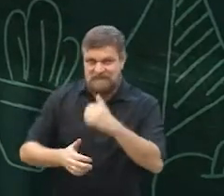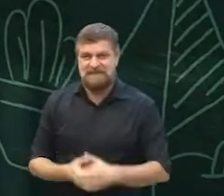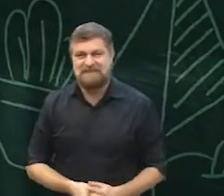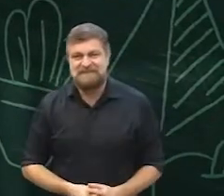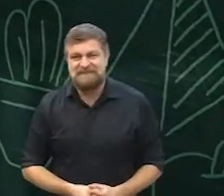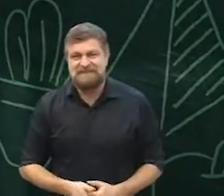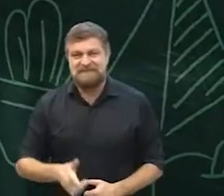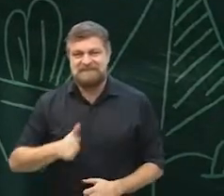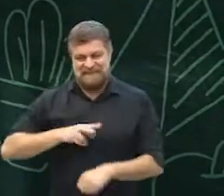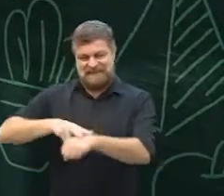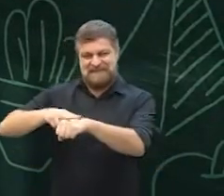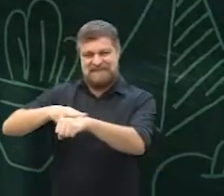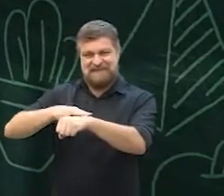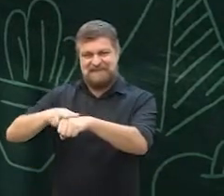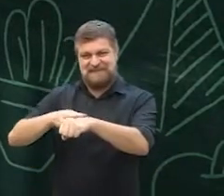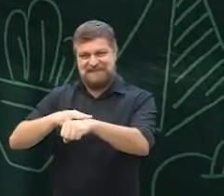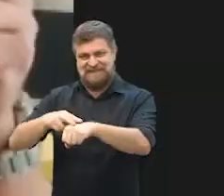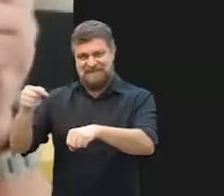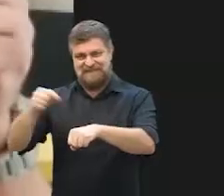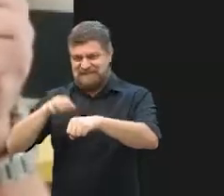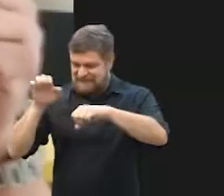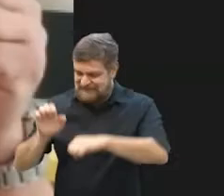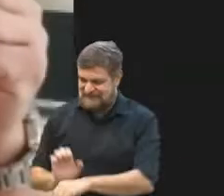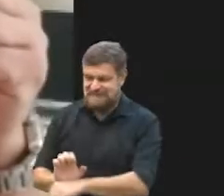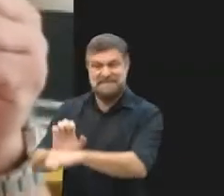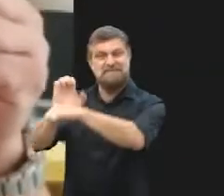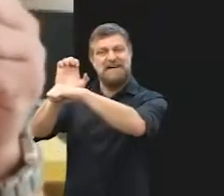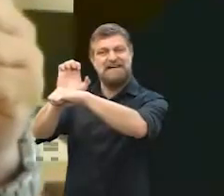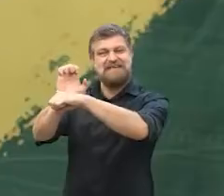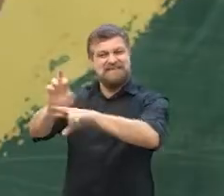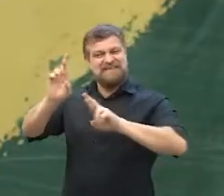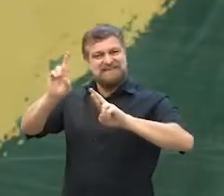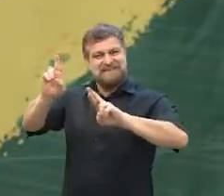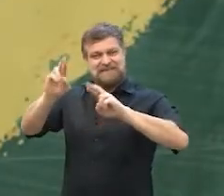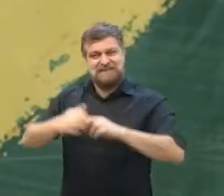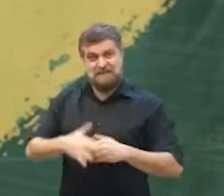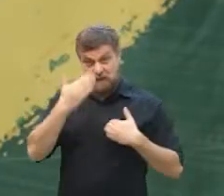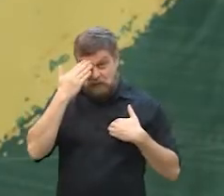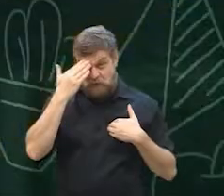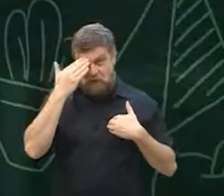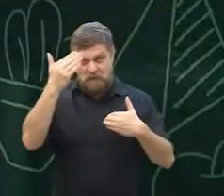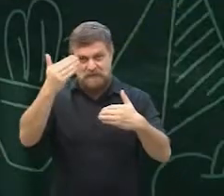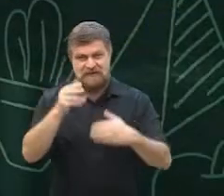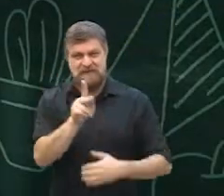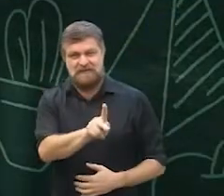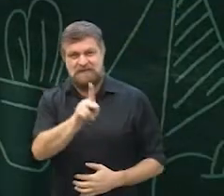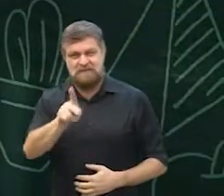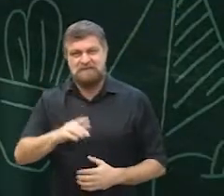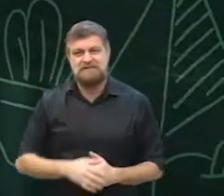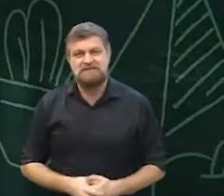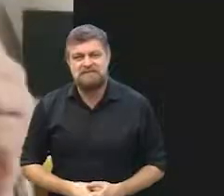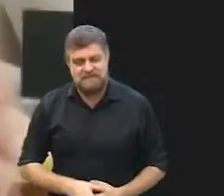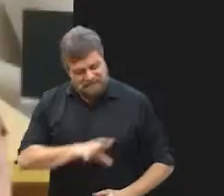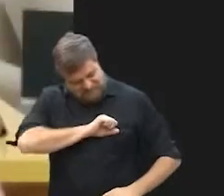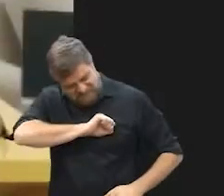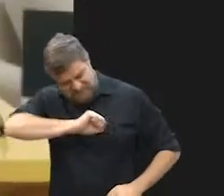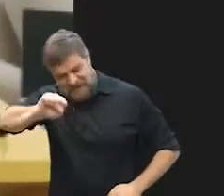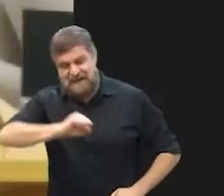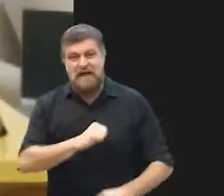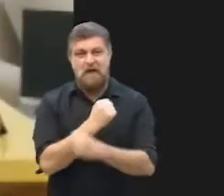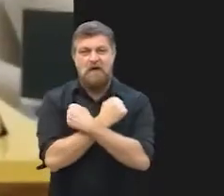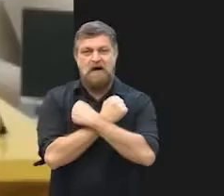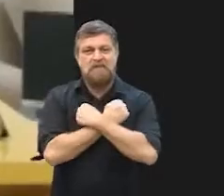Mas o verde tá valendo, o verde também é esperança. É isso aí, muito obrigado, viu, professor? Valeu, André, um forte abraço